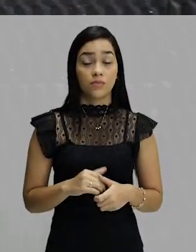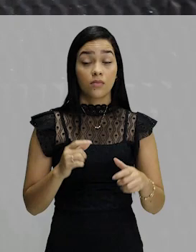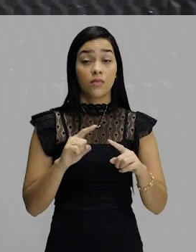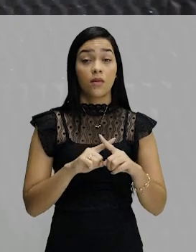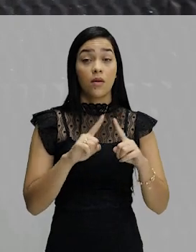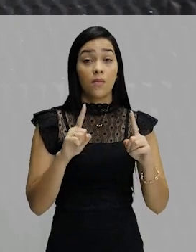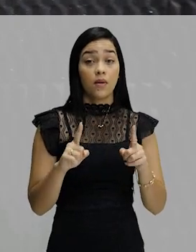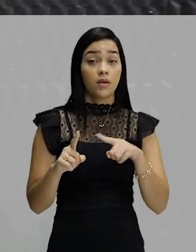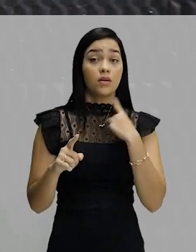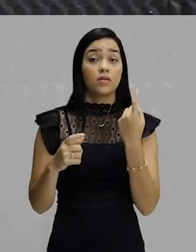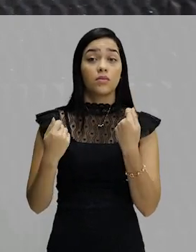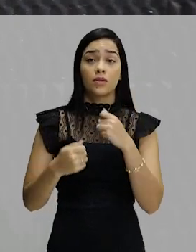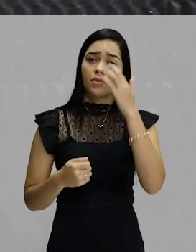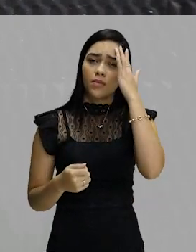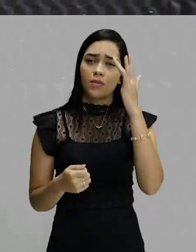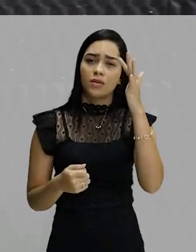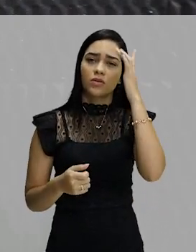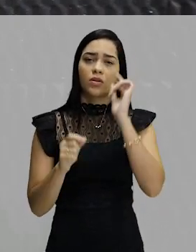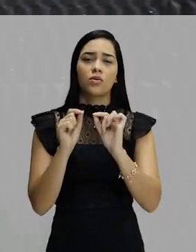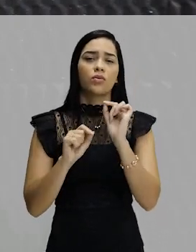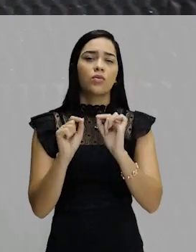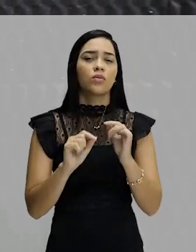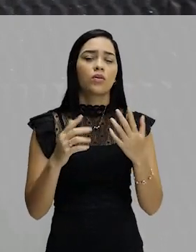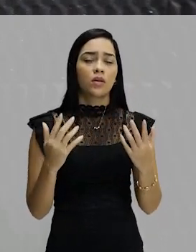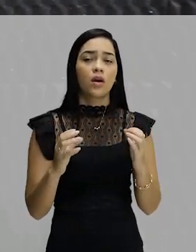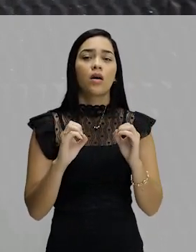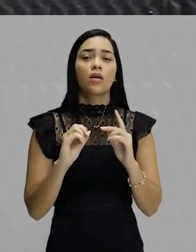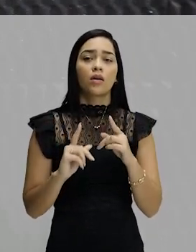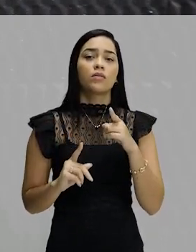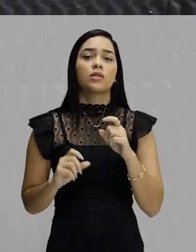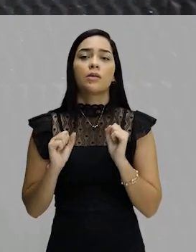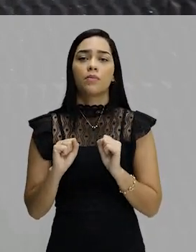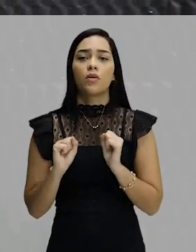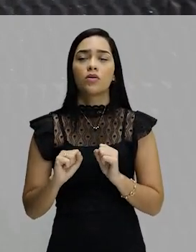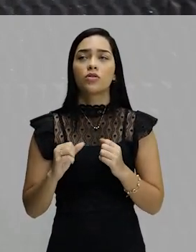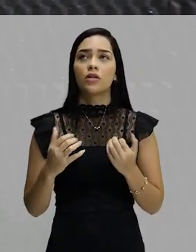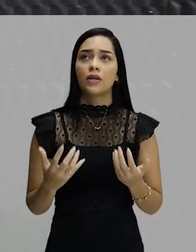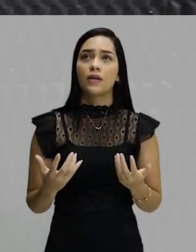Só que a gente tem que imaginar o seguinte, beleza, professor, o senhor pode